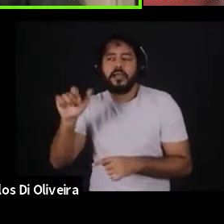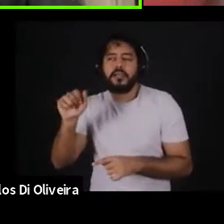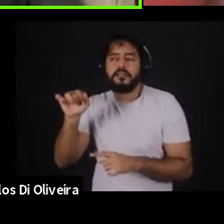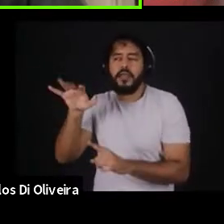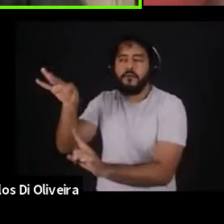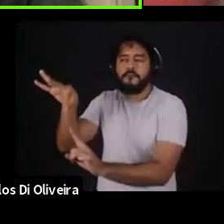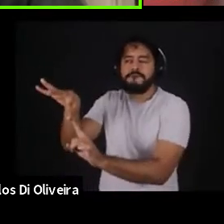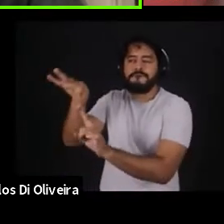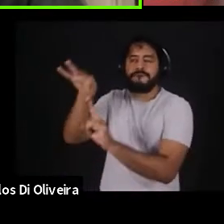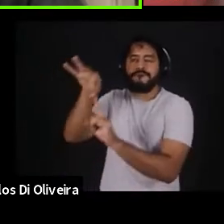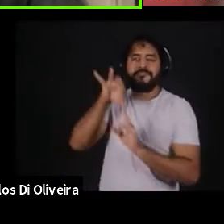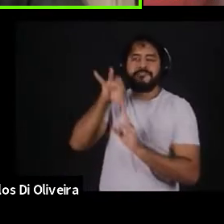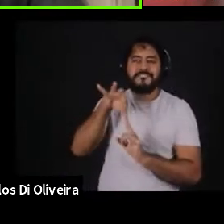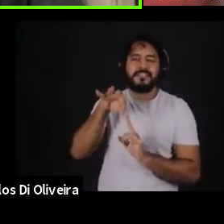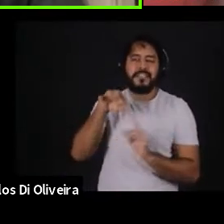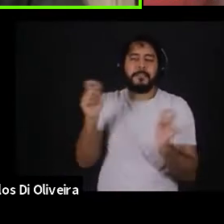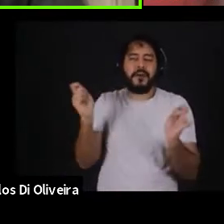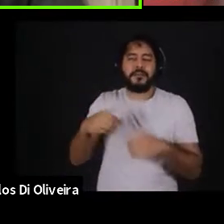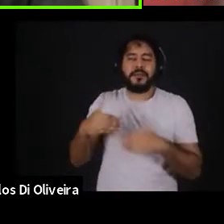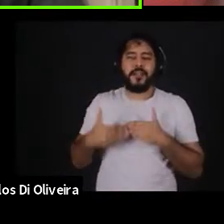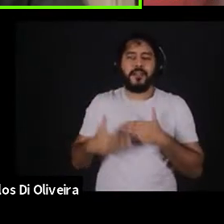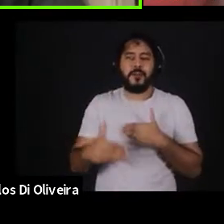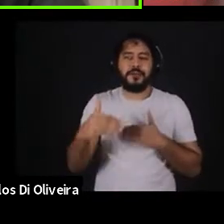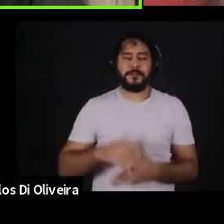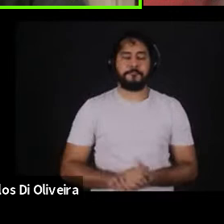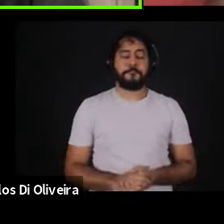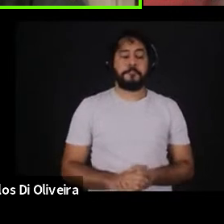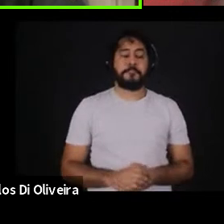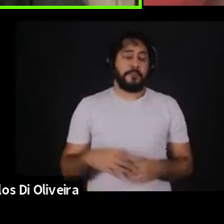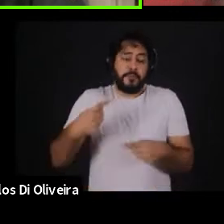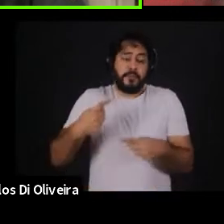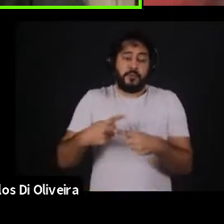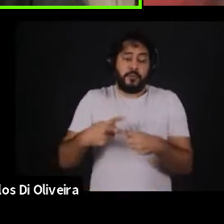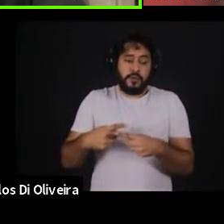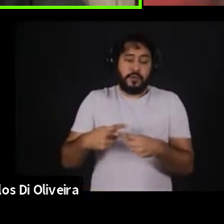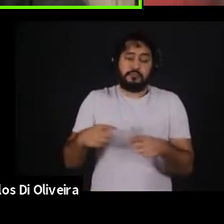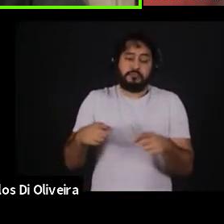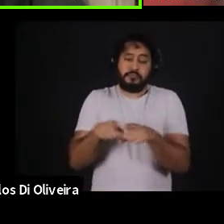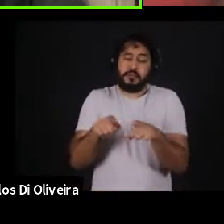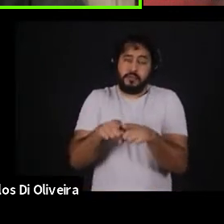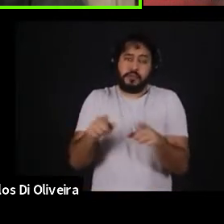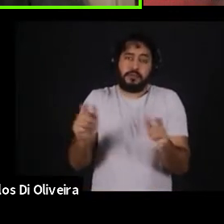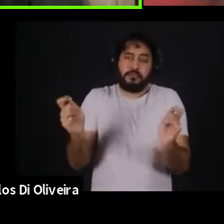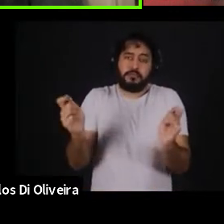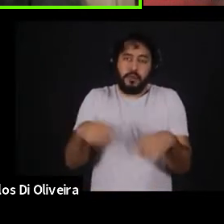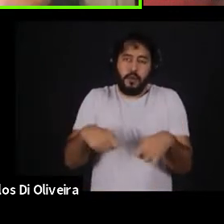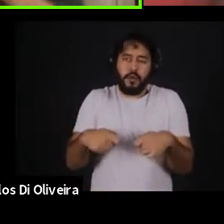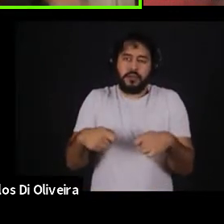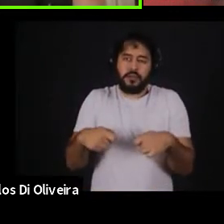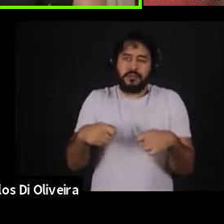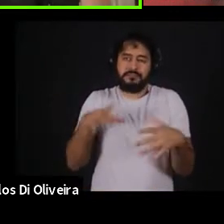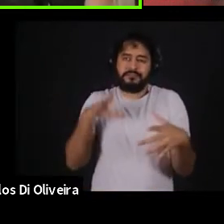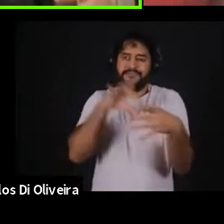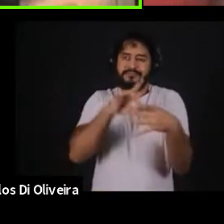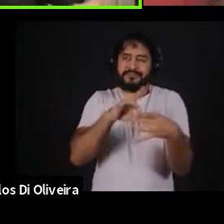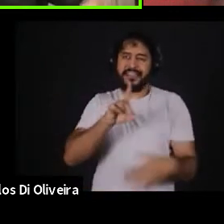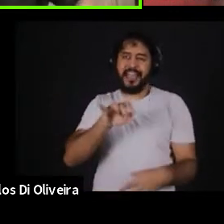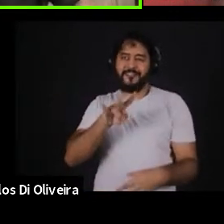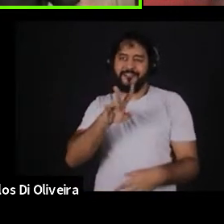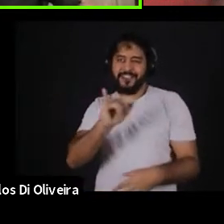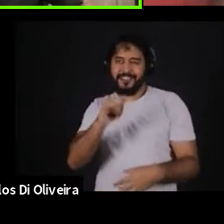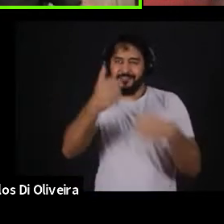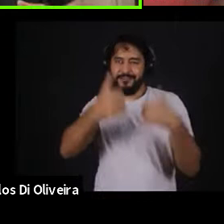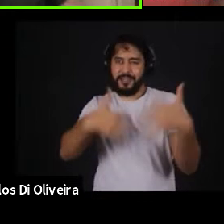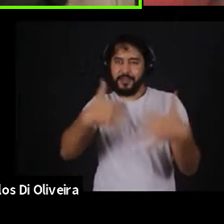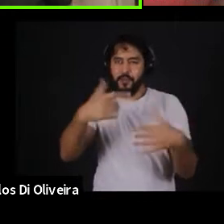também uma outra possibilidade de começo, que depois pode ligar algumas coisas que o Davi falou e outros pensamentos que eu fui tendo,